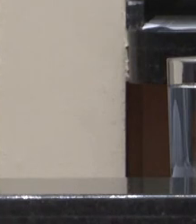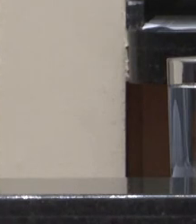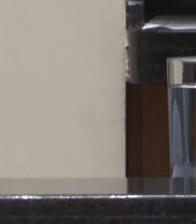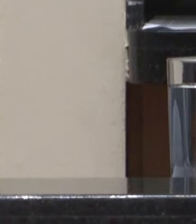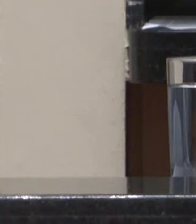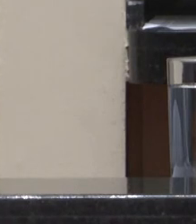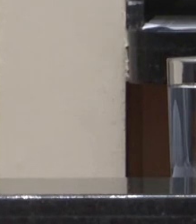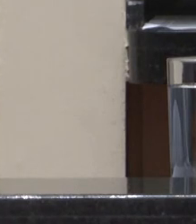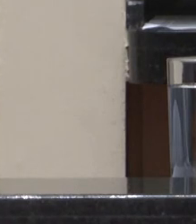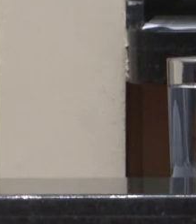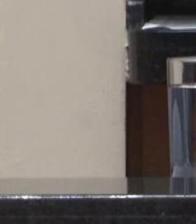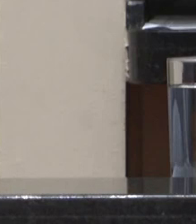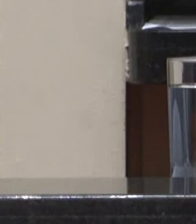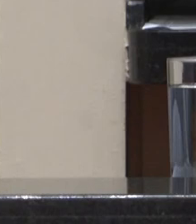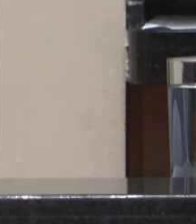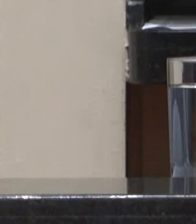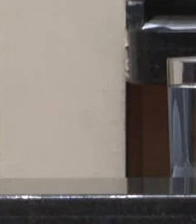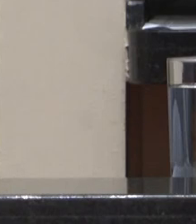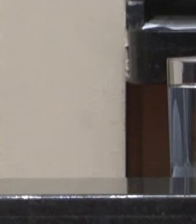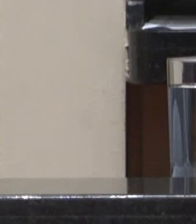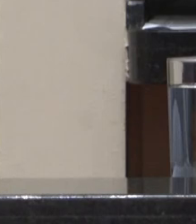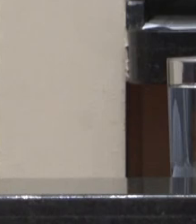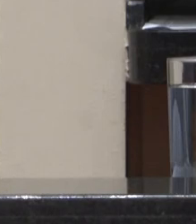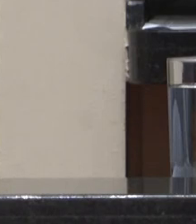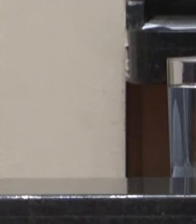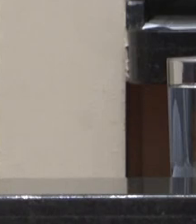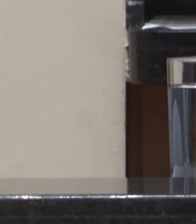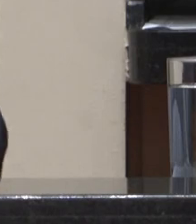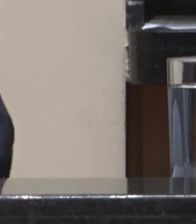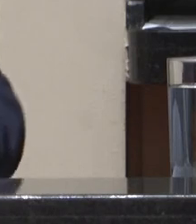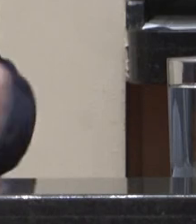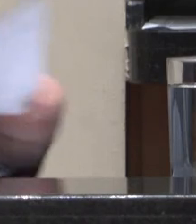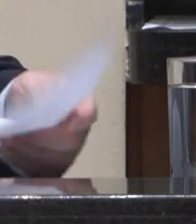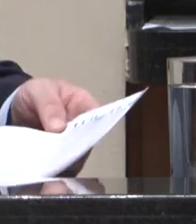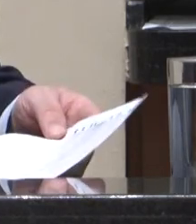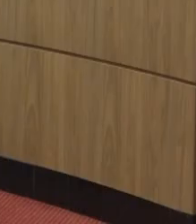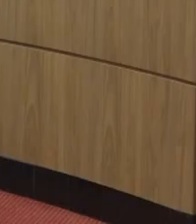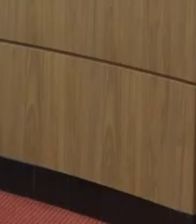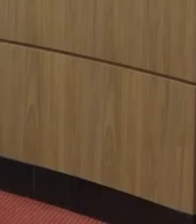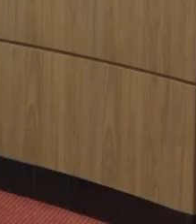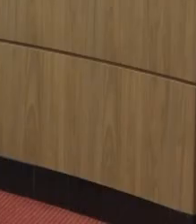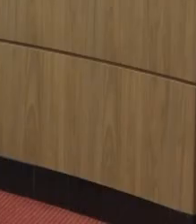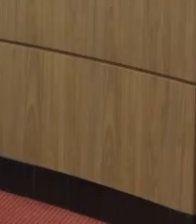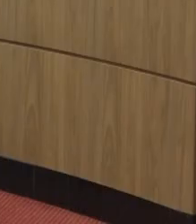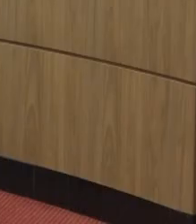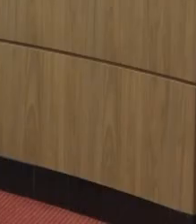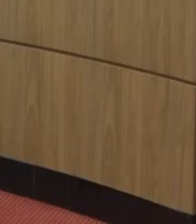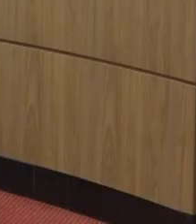Kazmirski. Está encerrada a presente sessão.